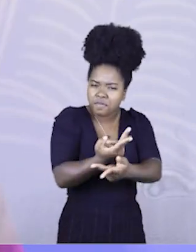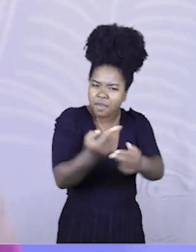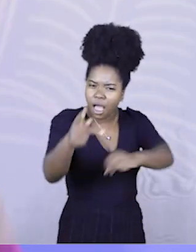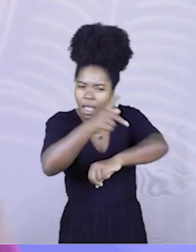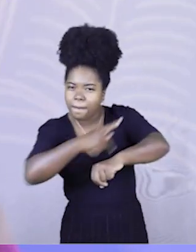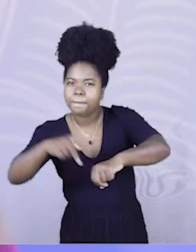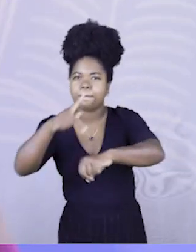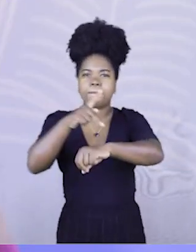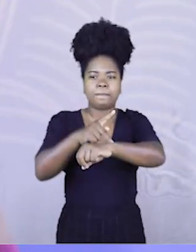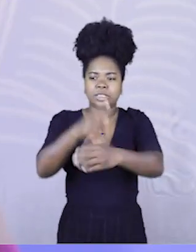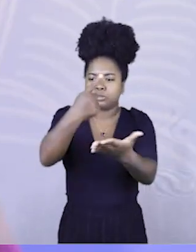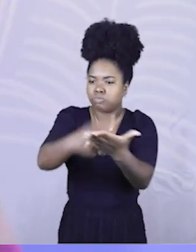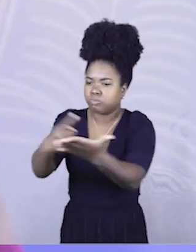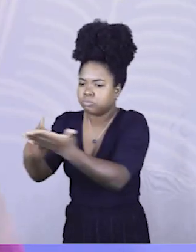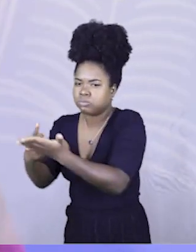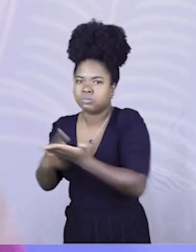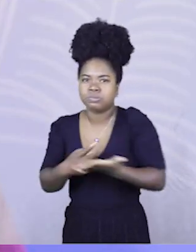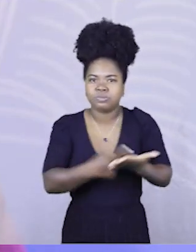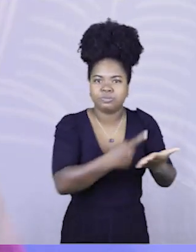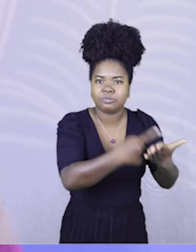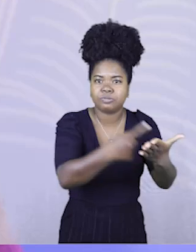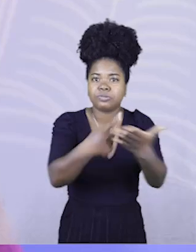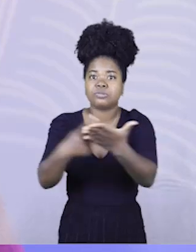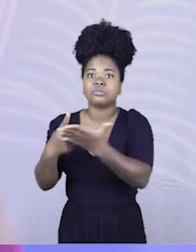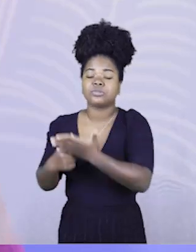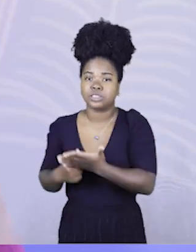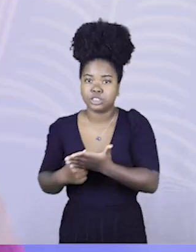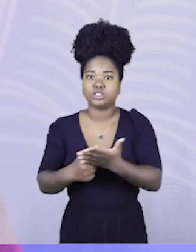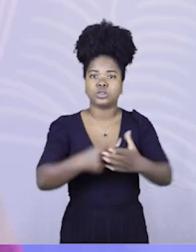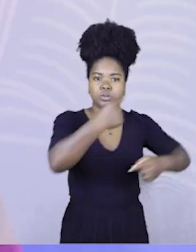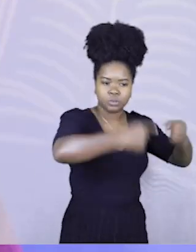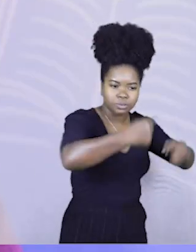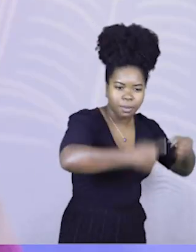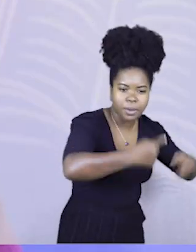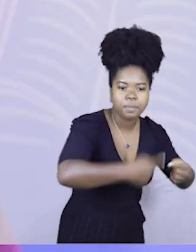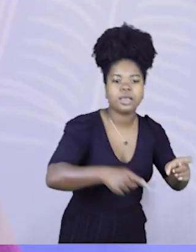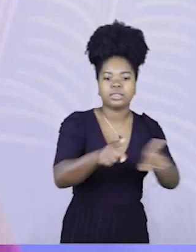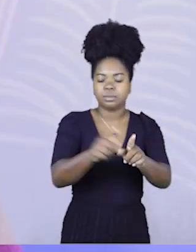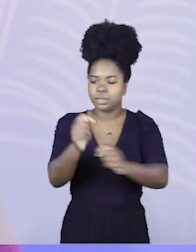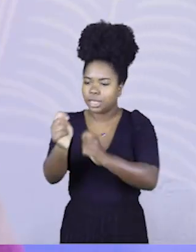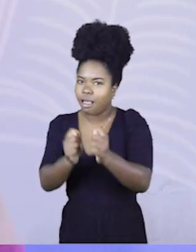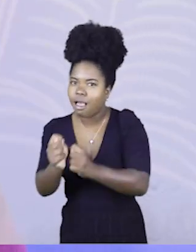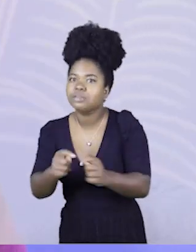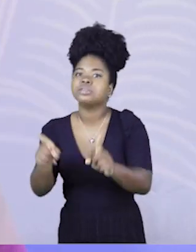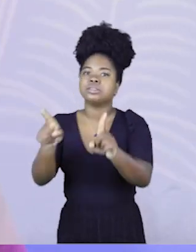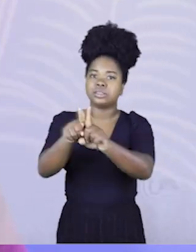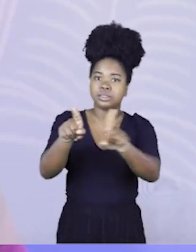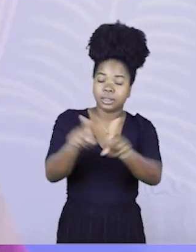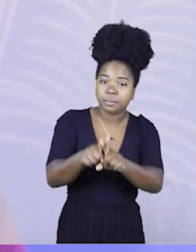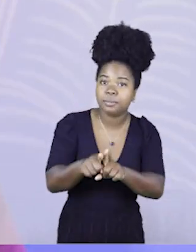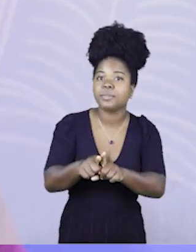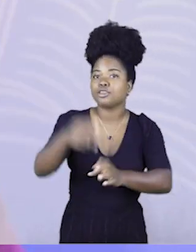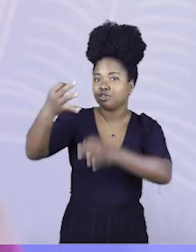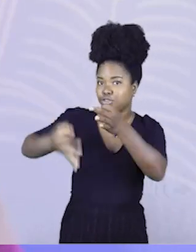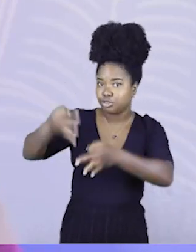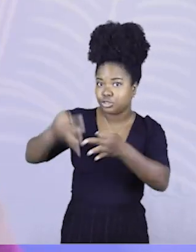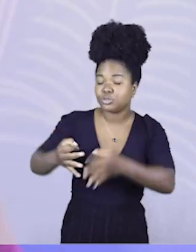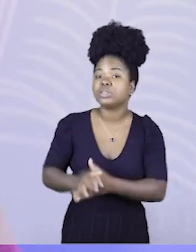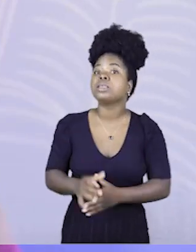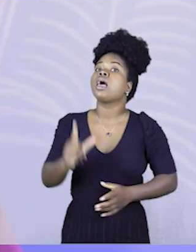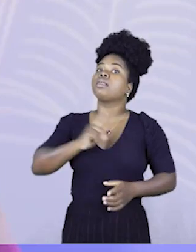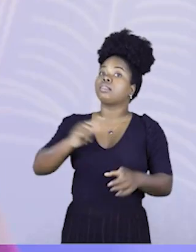que fizeram a sua anuência nos âmbitos políticos, administrativos e jurídicos. Ela, então, vai ter o